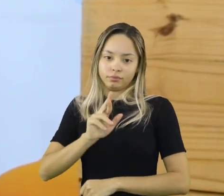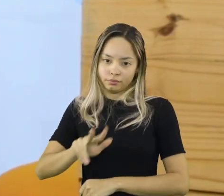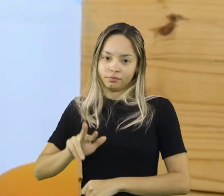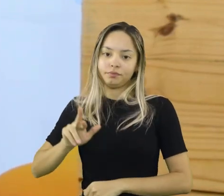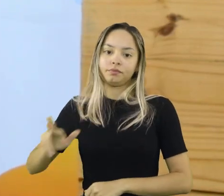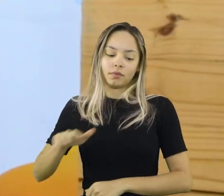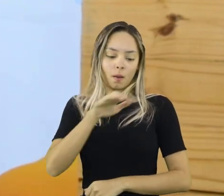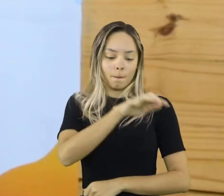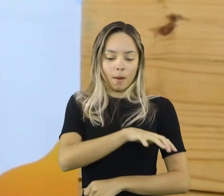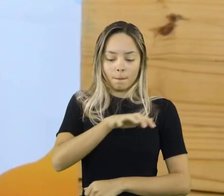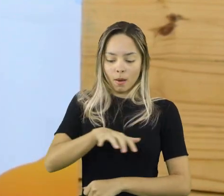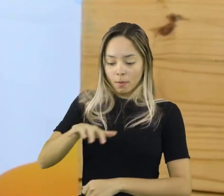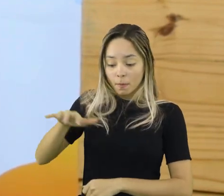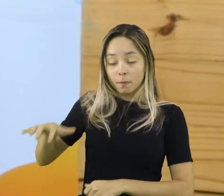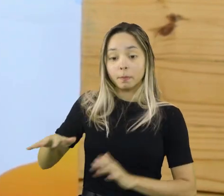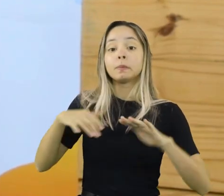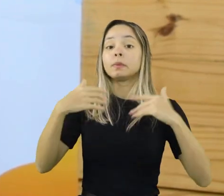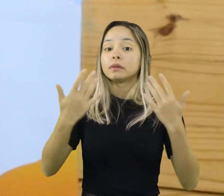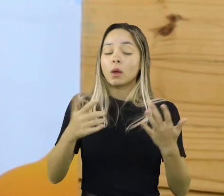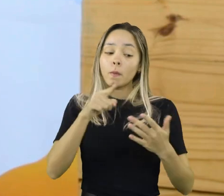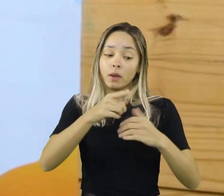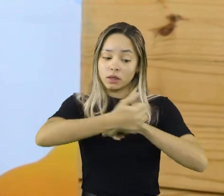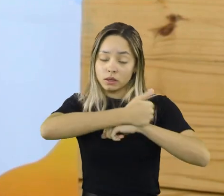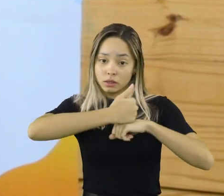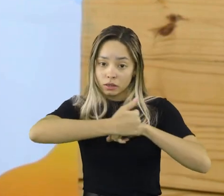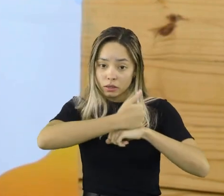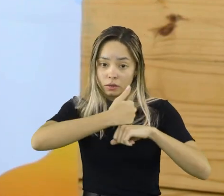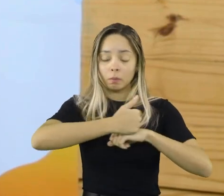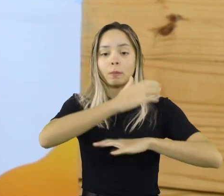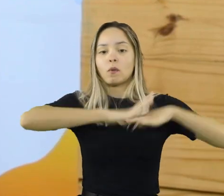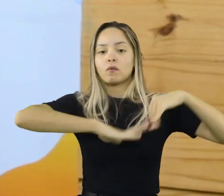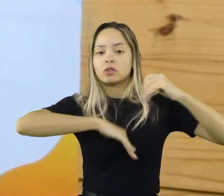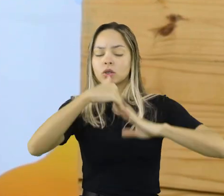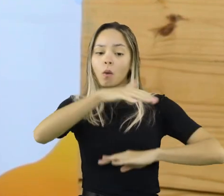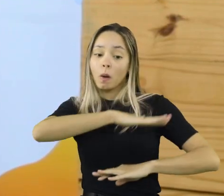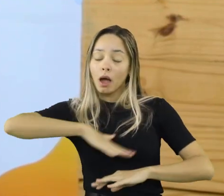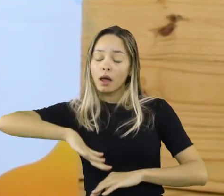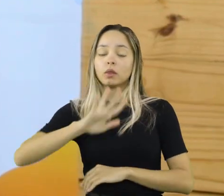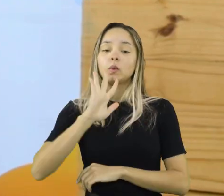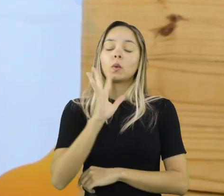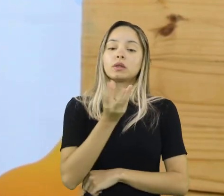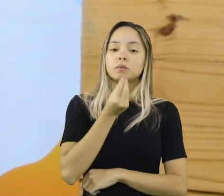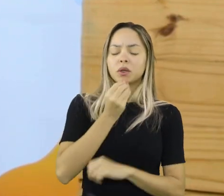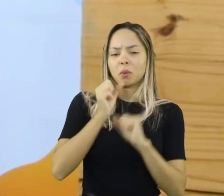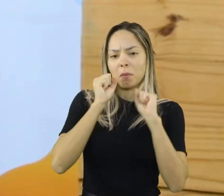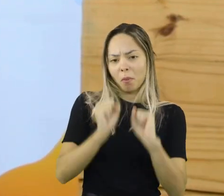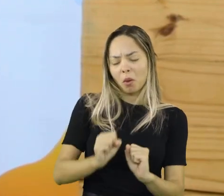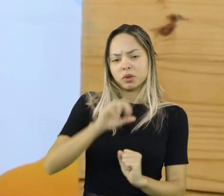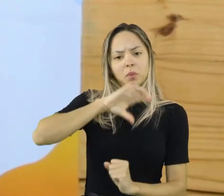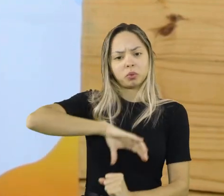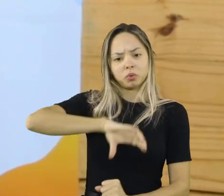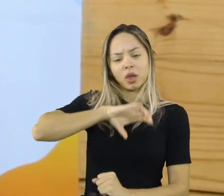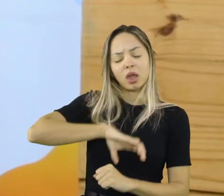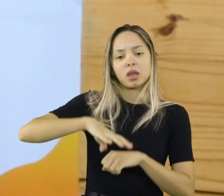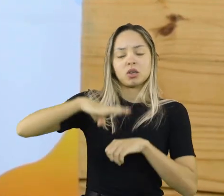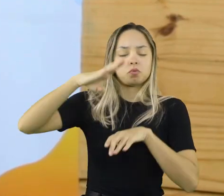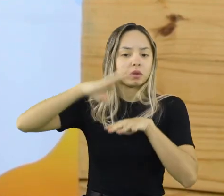espera-se desse profissional, que esse profissional da área de conhecimento, seja ela da língua